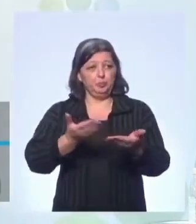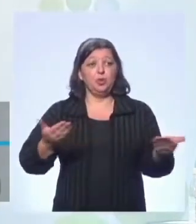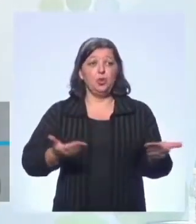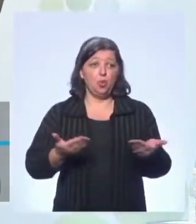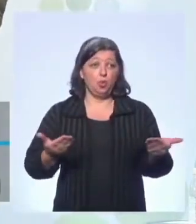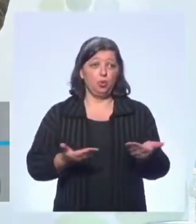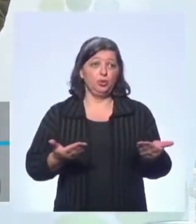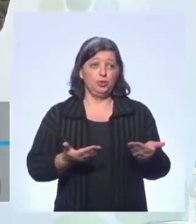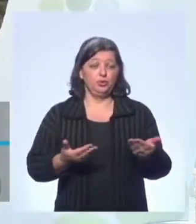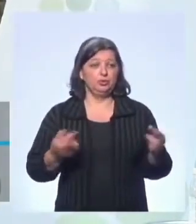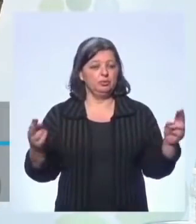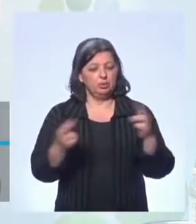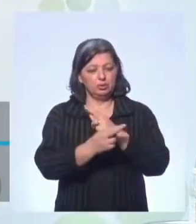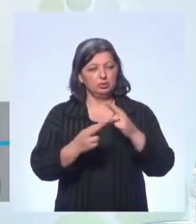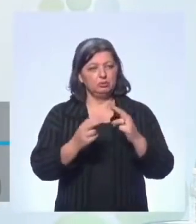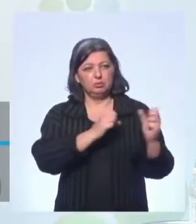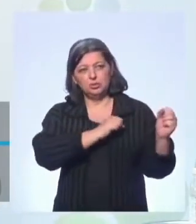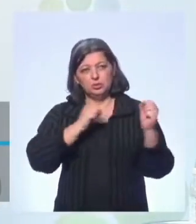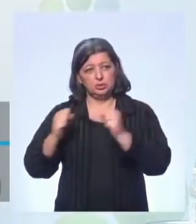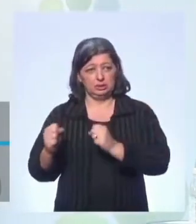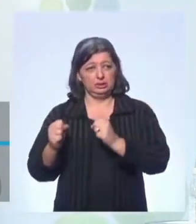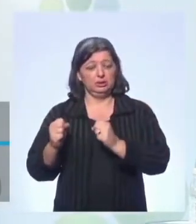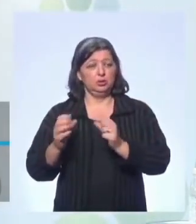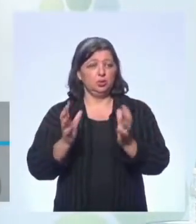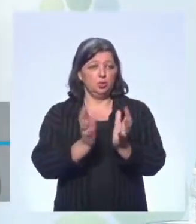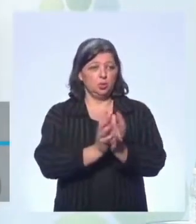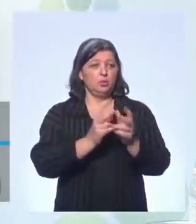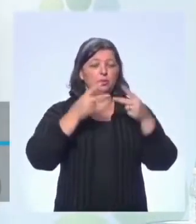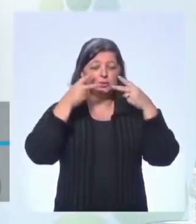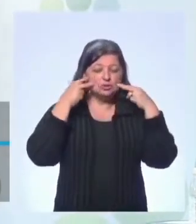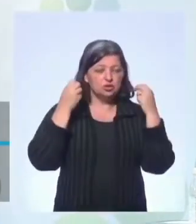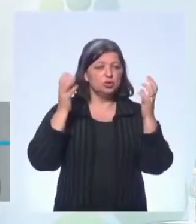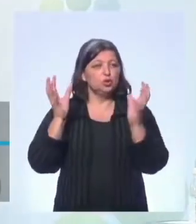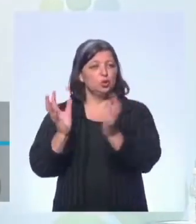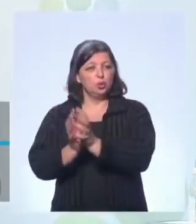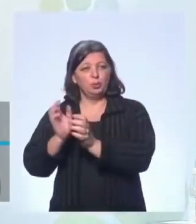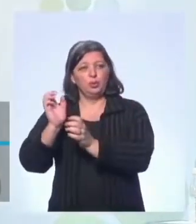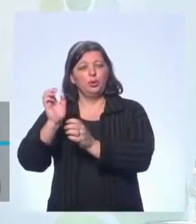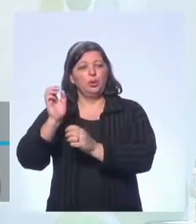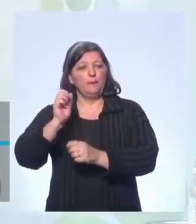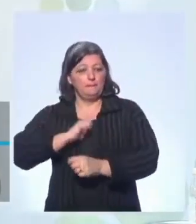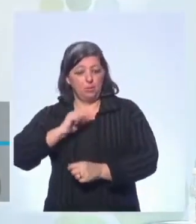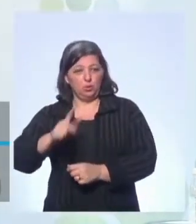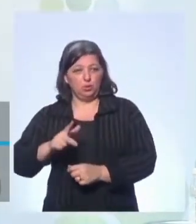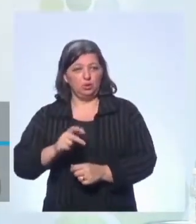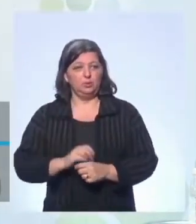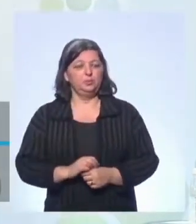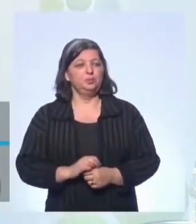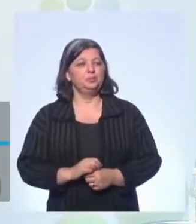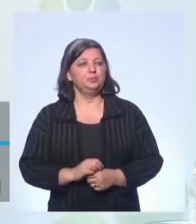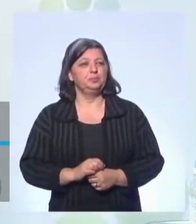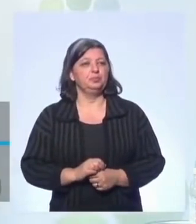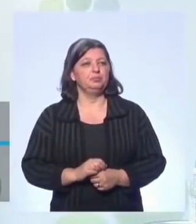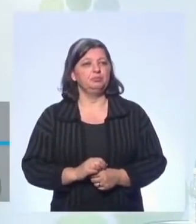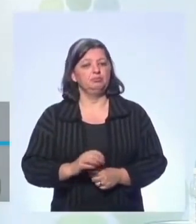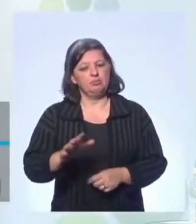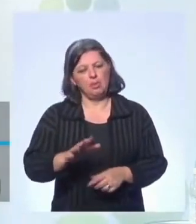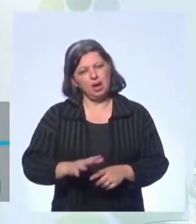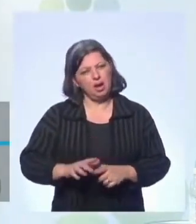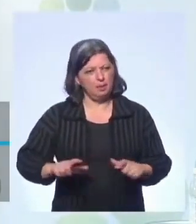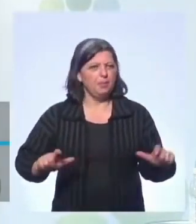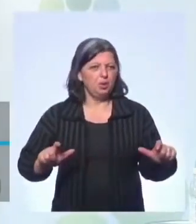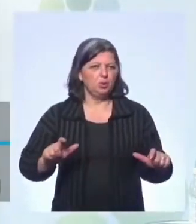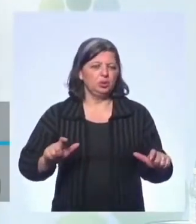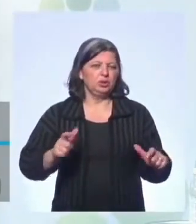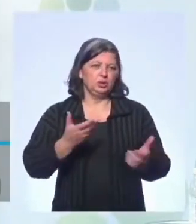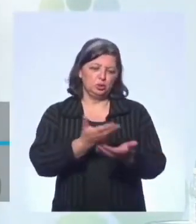hoje as relações de poder que existiam entre indígenas e portugueses? Bem, a maioria aqui dos estudantes, juntamente